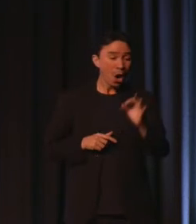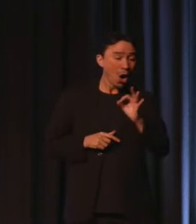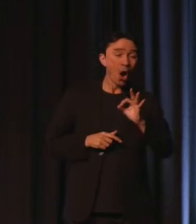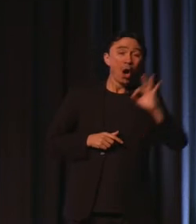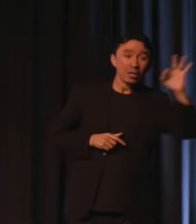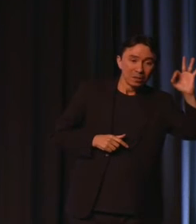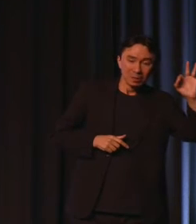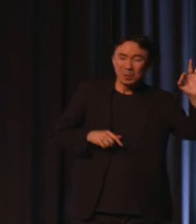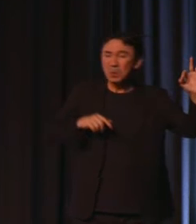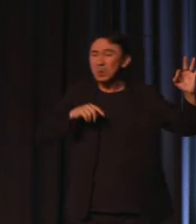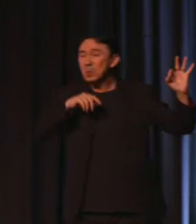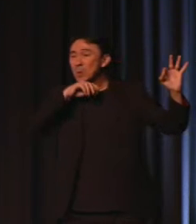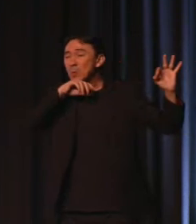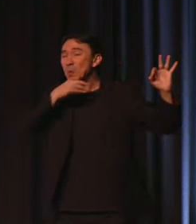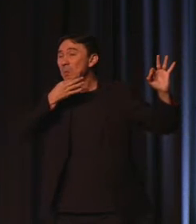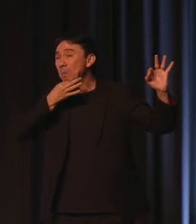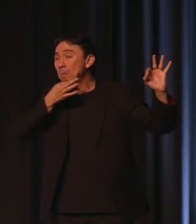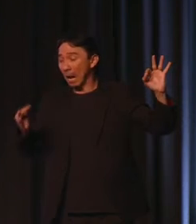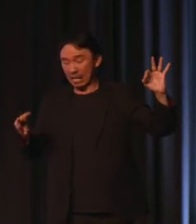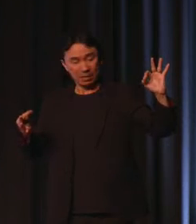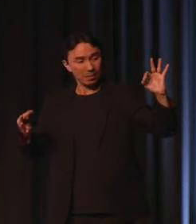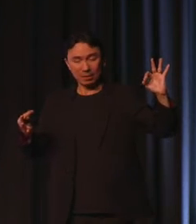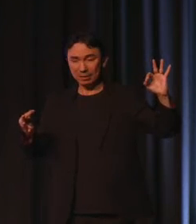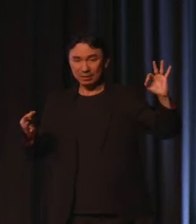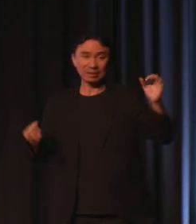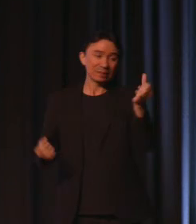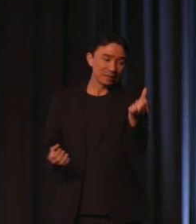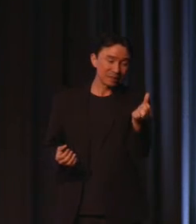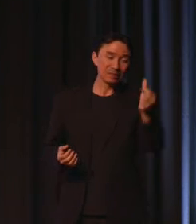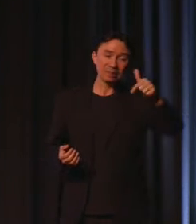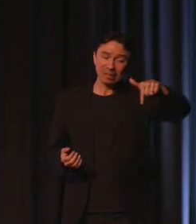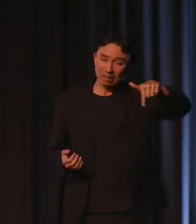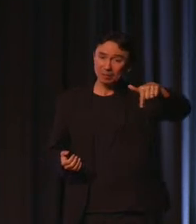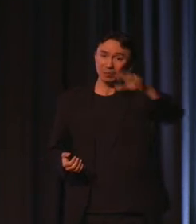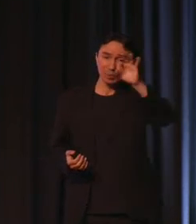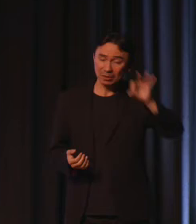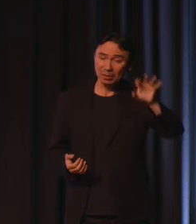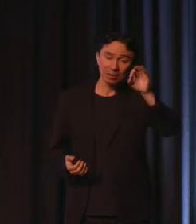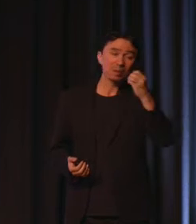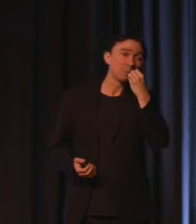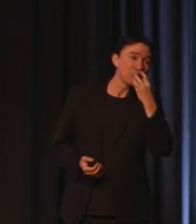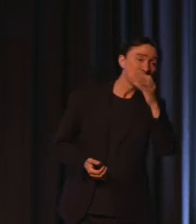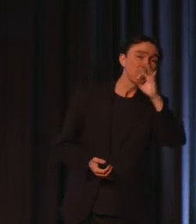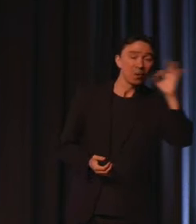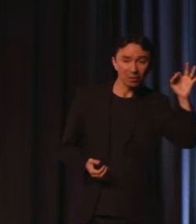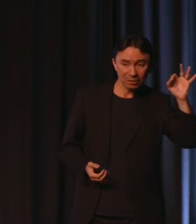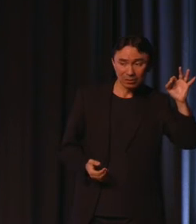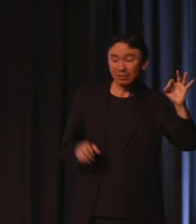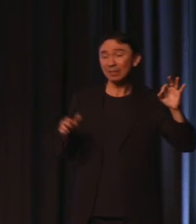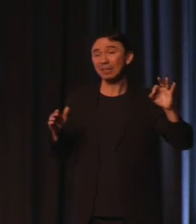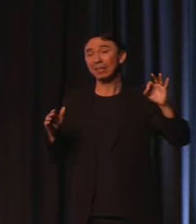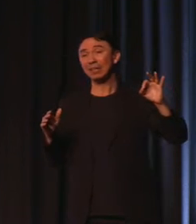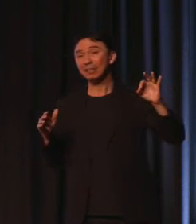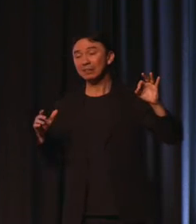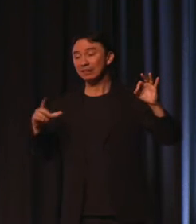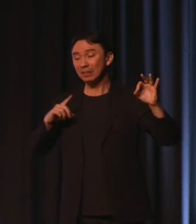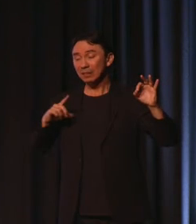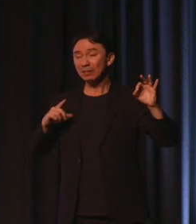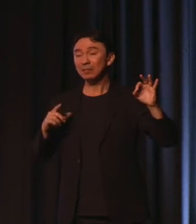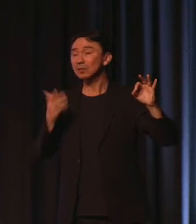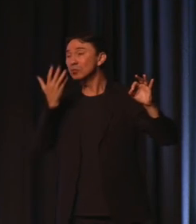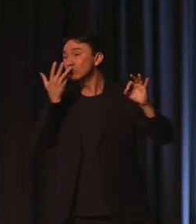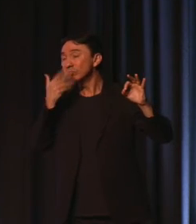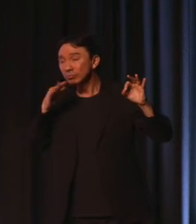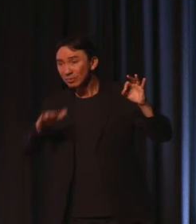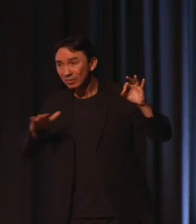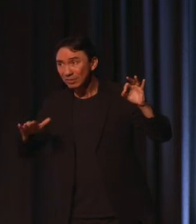péssima, a gente vai ver que você tem 67% ali entre boa e ótima versus no infantil esse